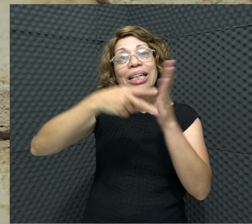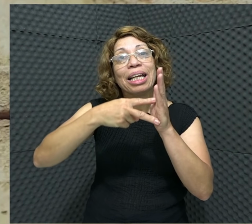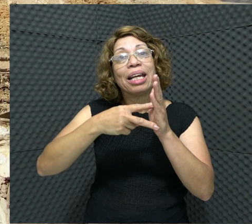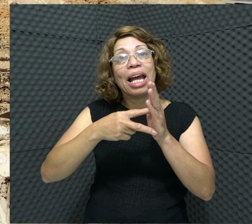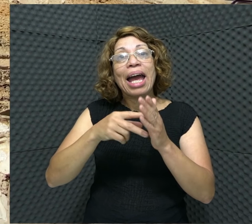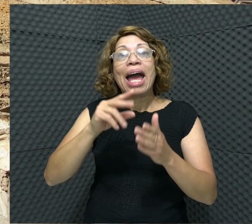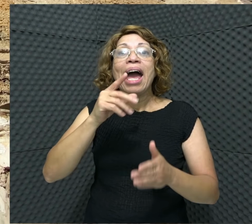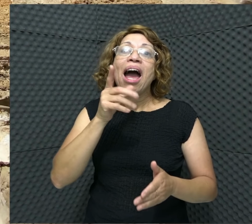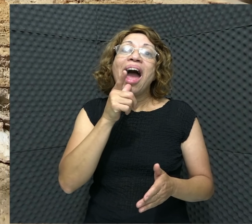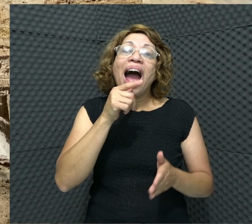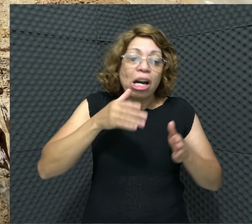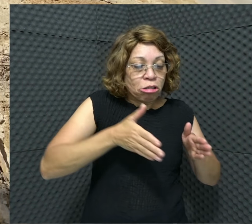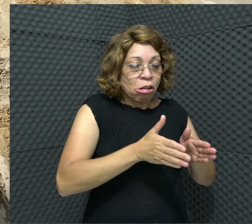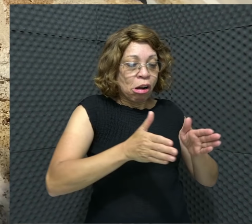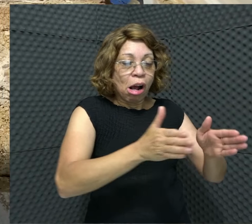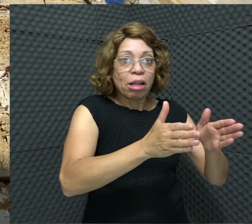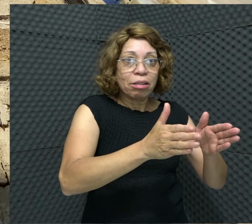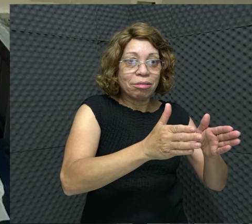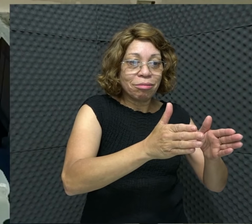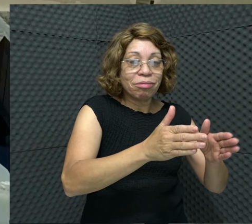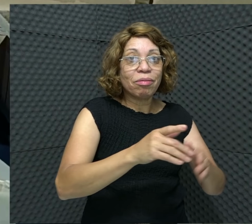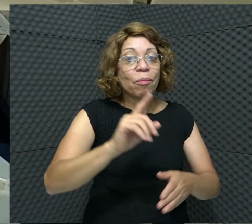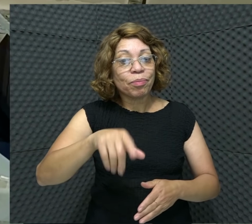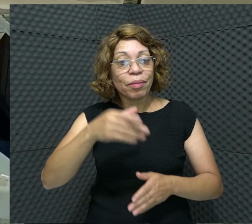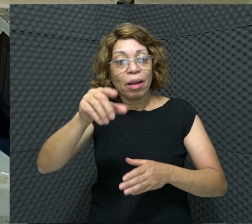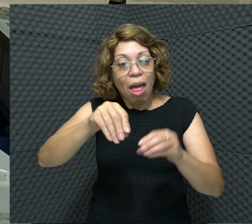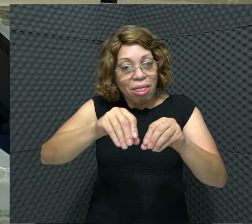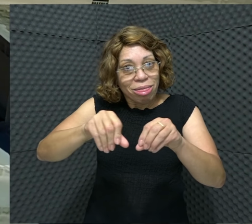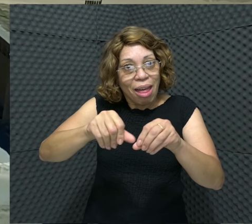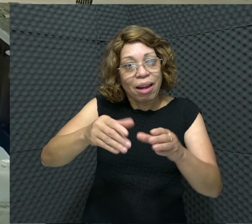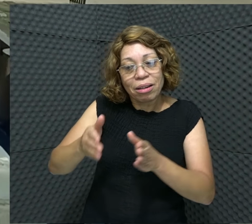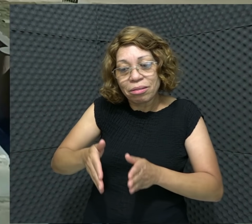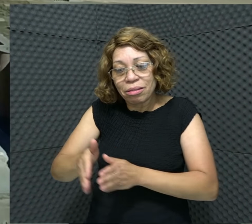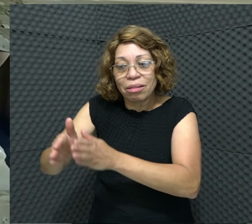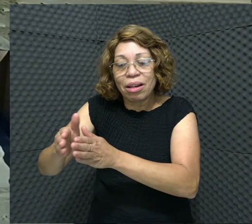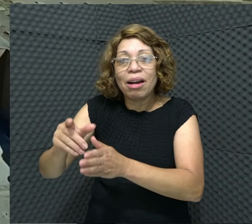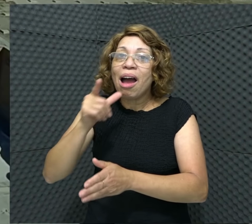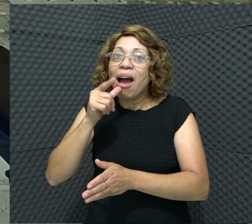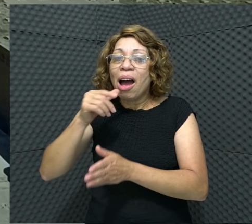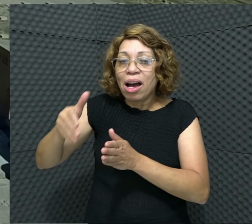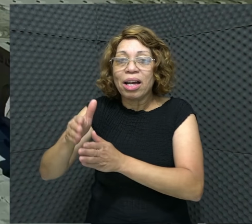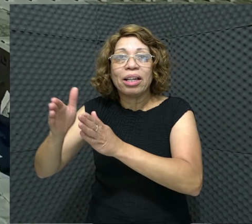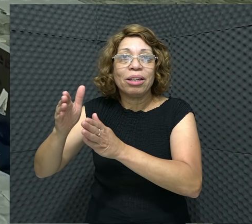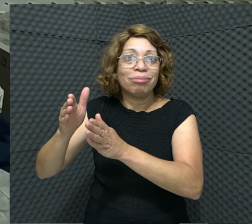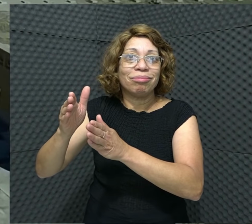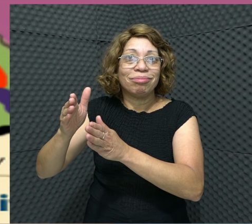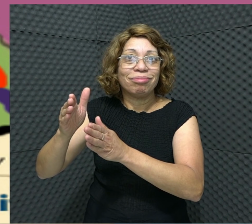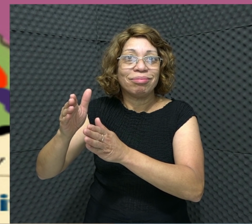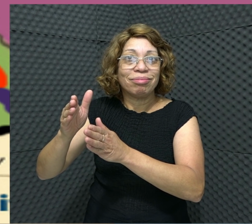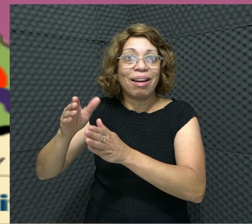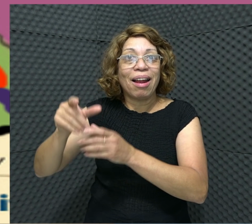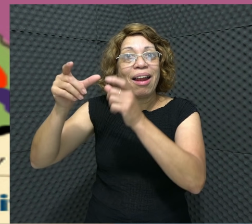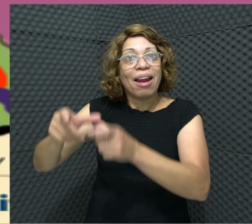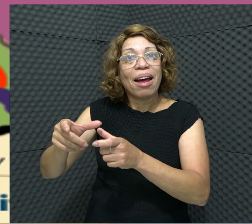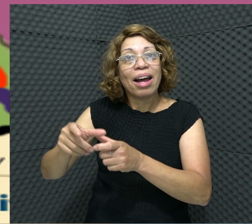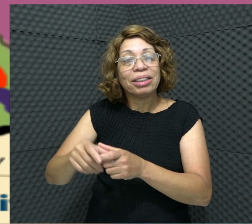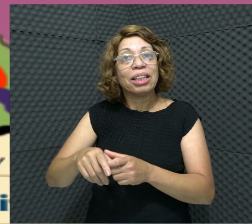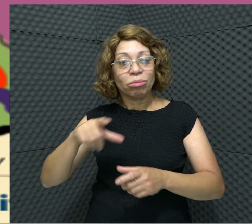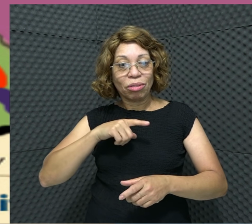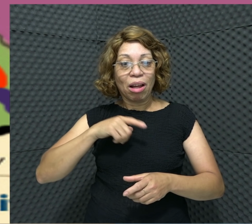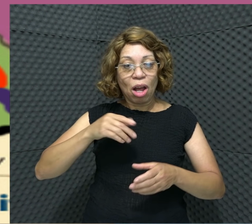significa entre rios, porque a Mesopotâmia, onde hoje nós temos o atual Iraque, ela fica localizada entre o